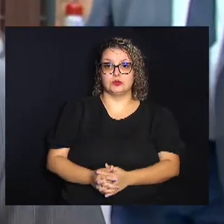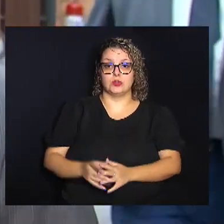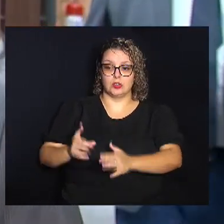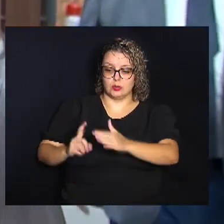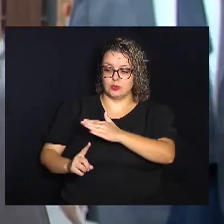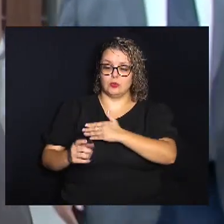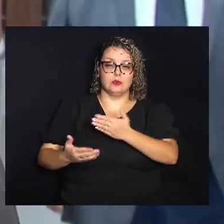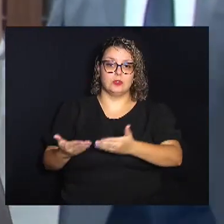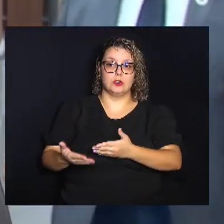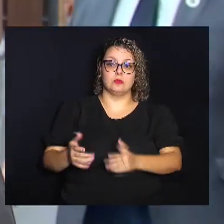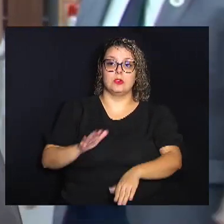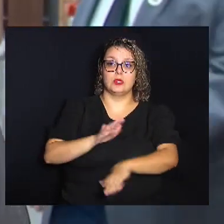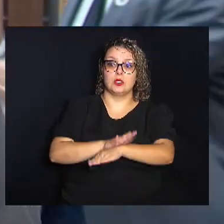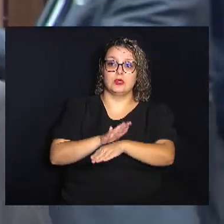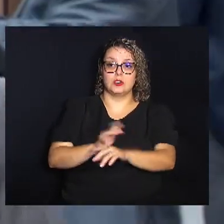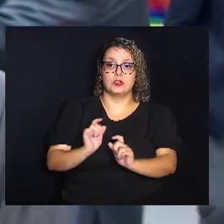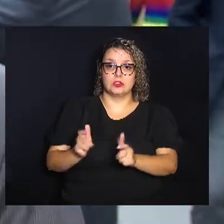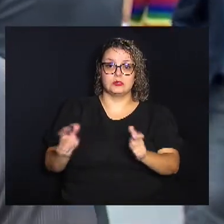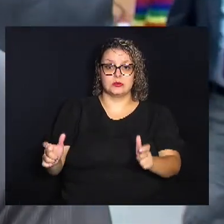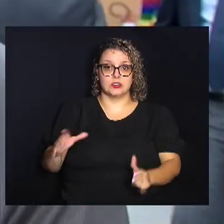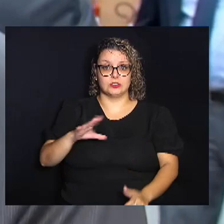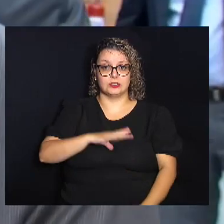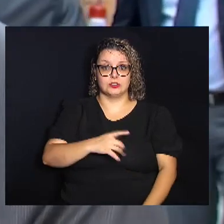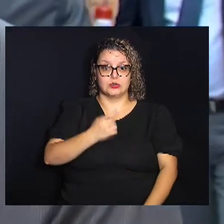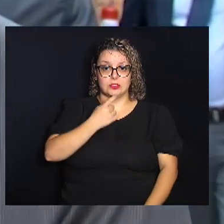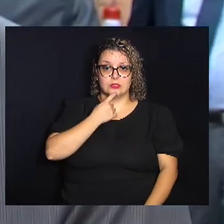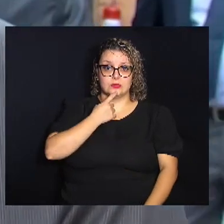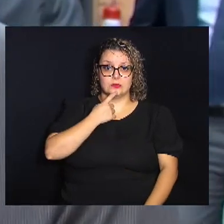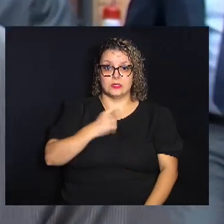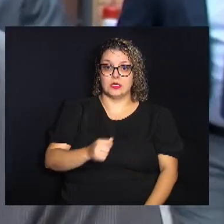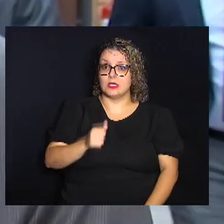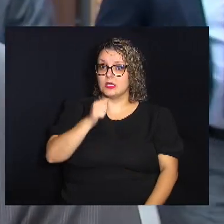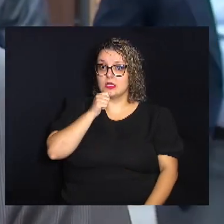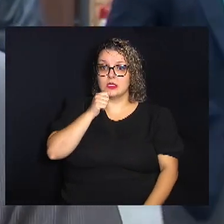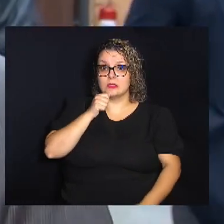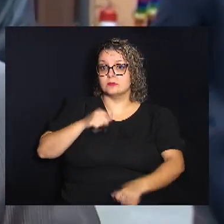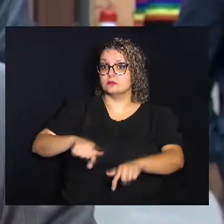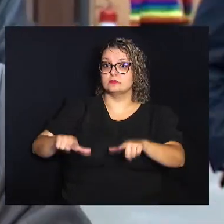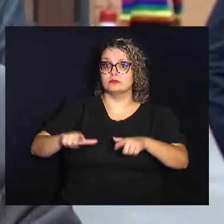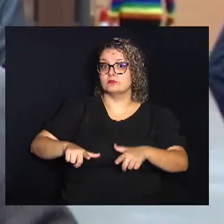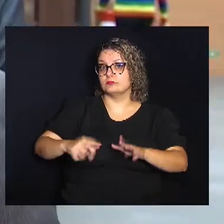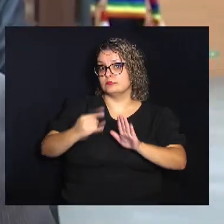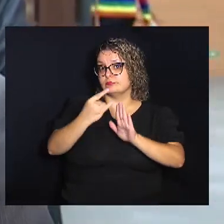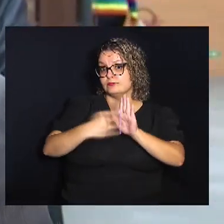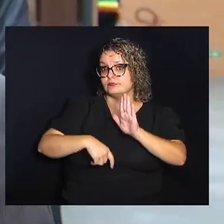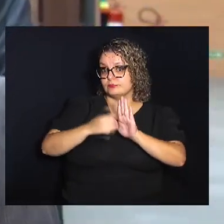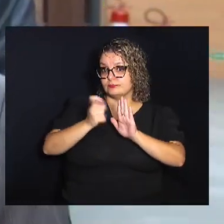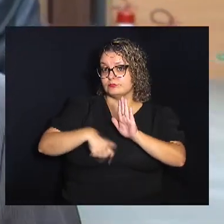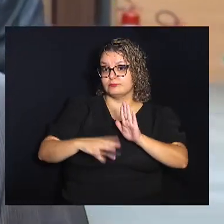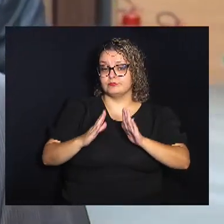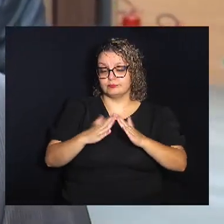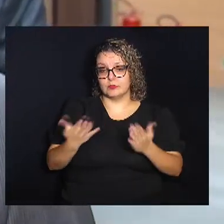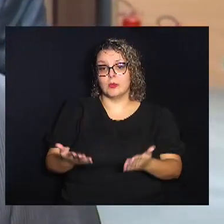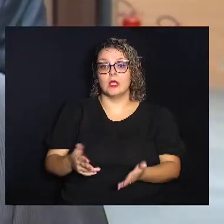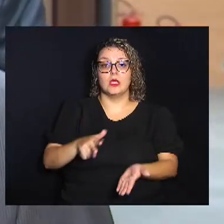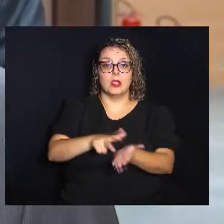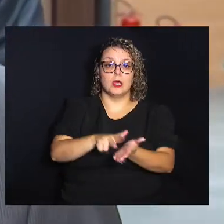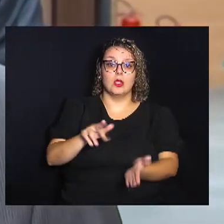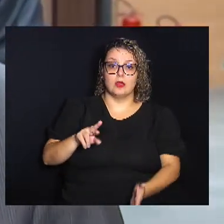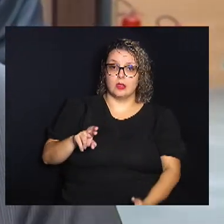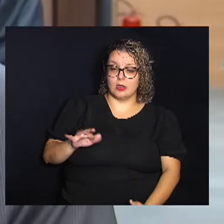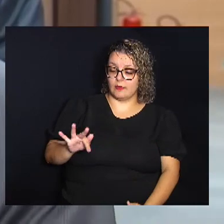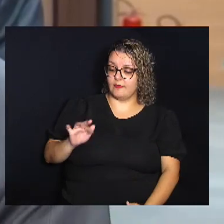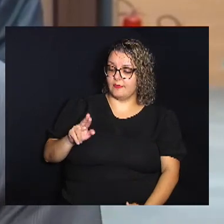serviço e ajuda o crescimento da cidade de Campinas, mas que ainda não tem o seu título de propriedade. E a regularização fundiária tem esse papel,